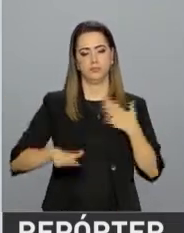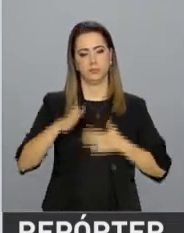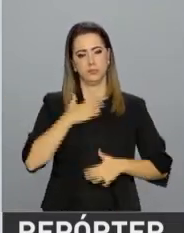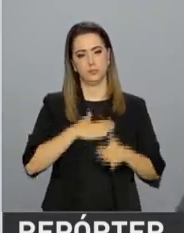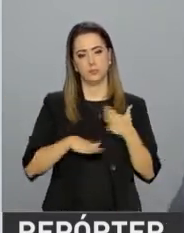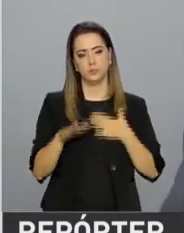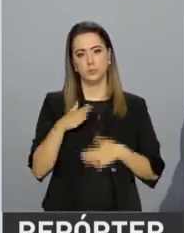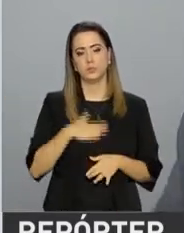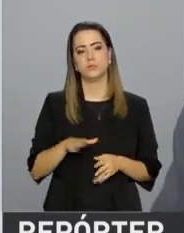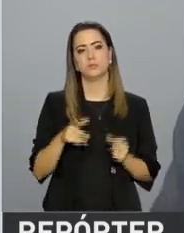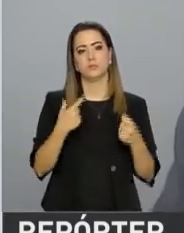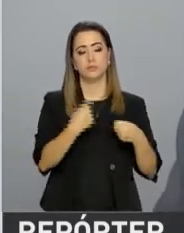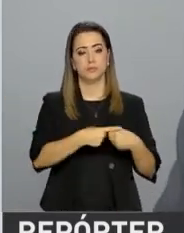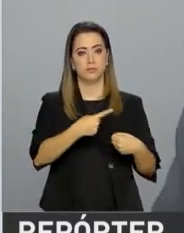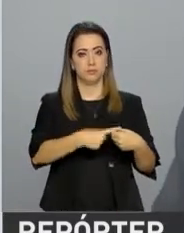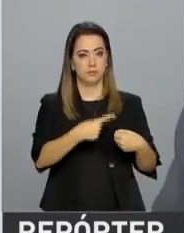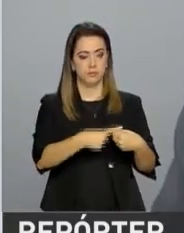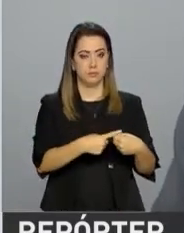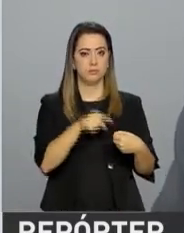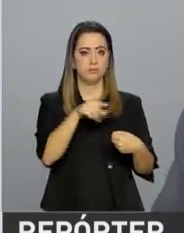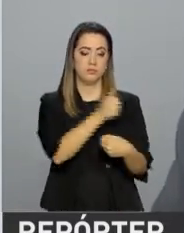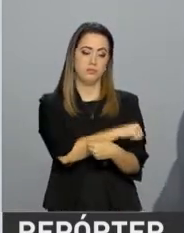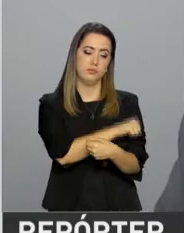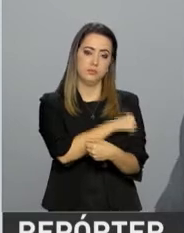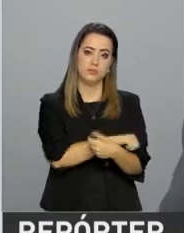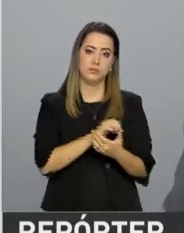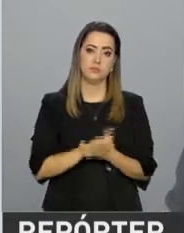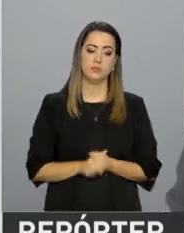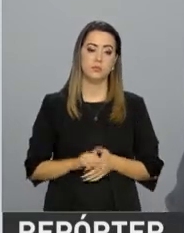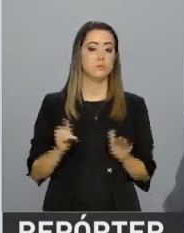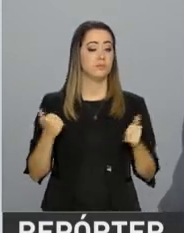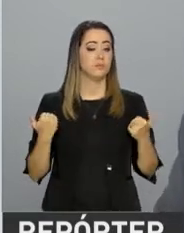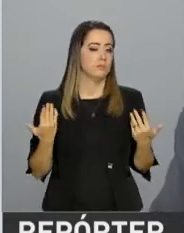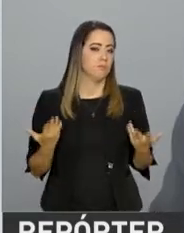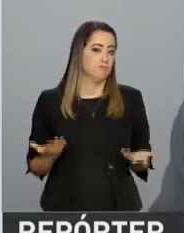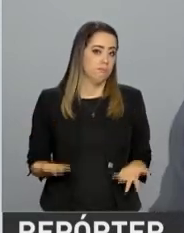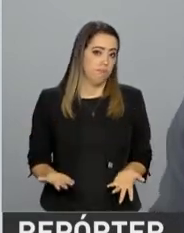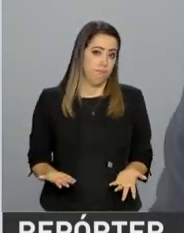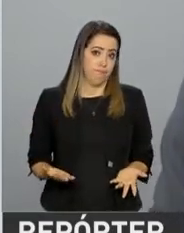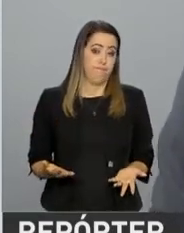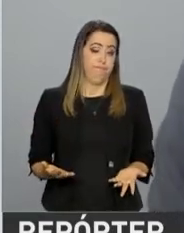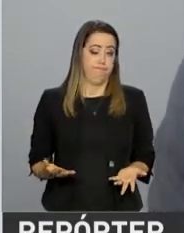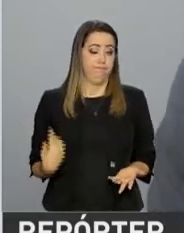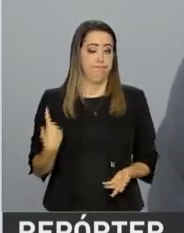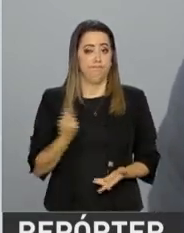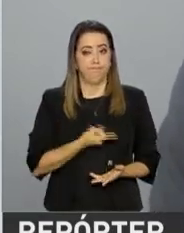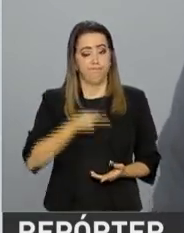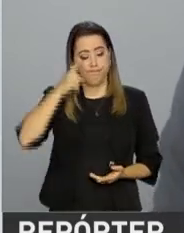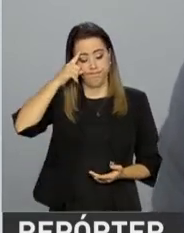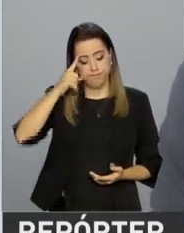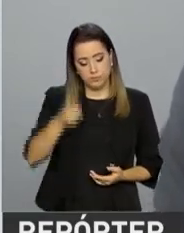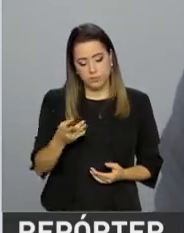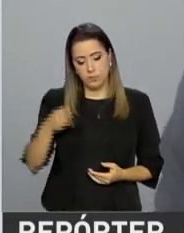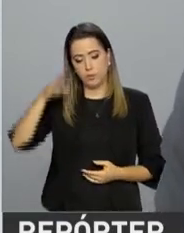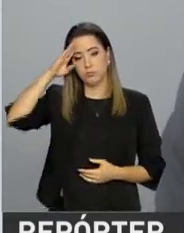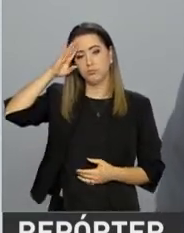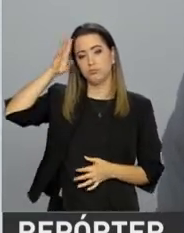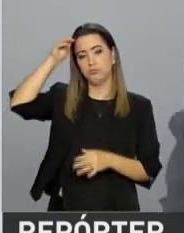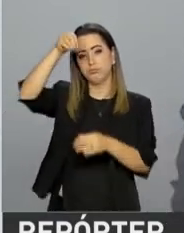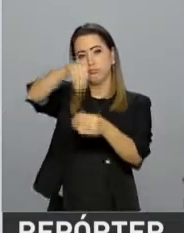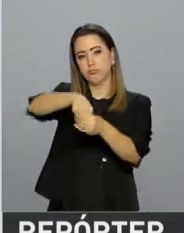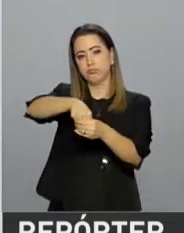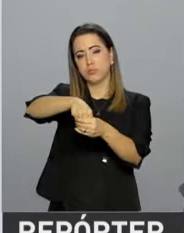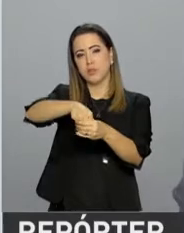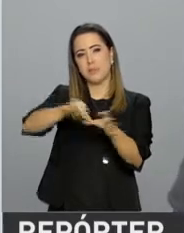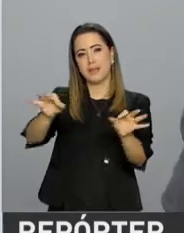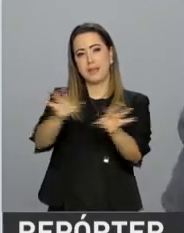tranquilidade na cidade do Rio de Janeiro. Por isso, aliás, nós decretamos a intervenção para